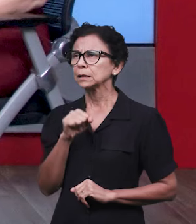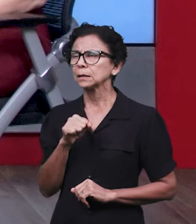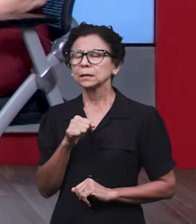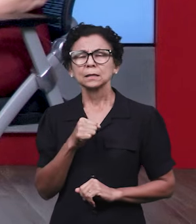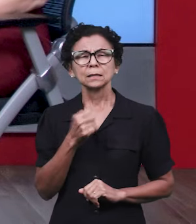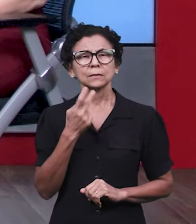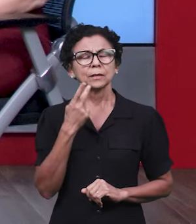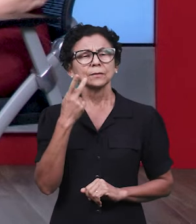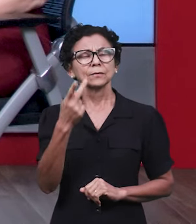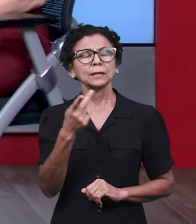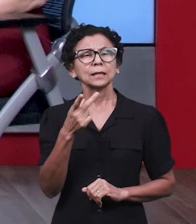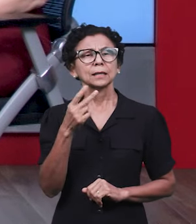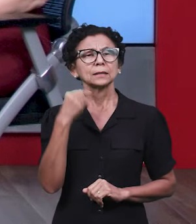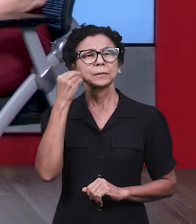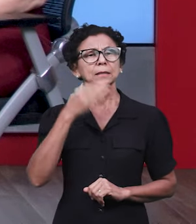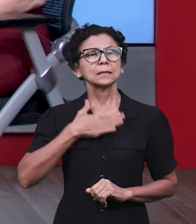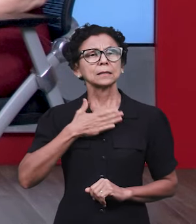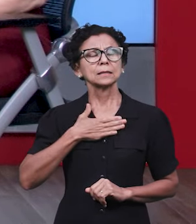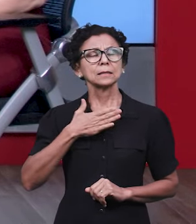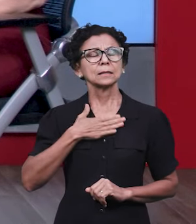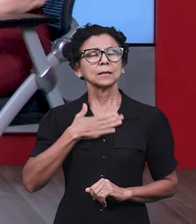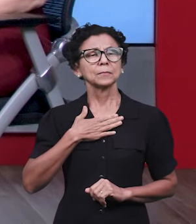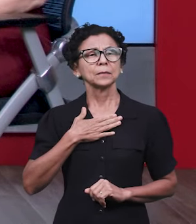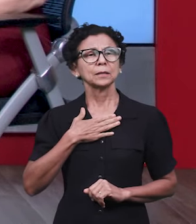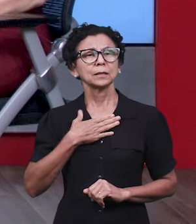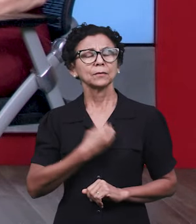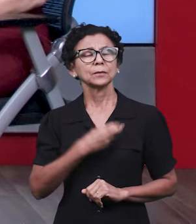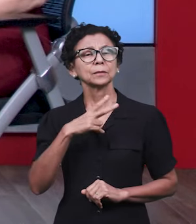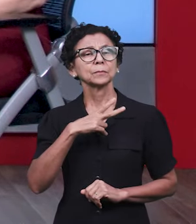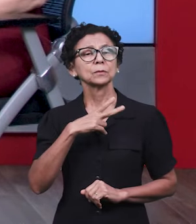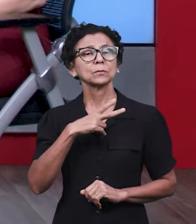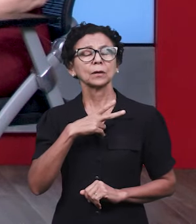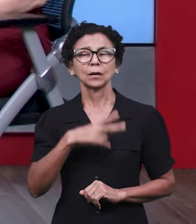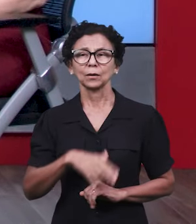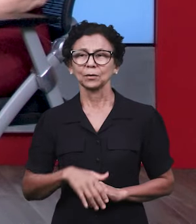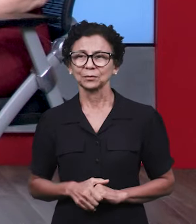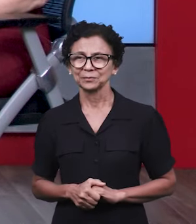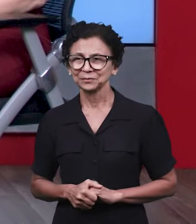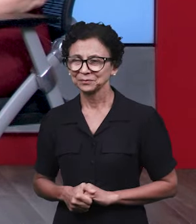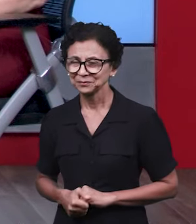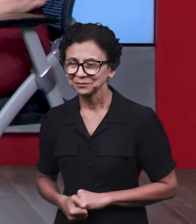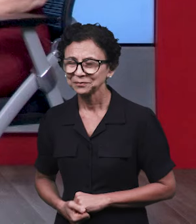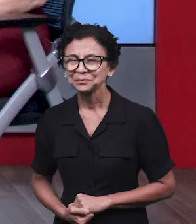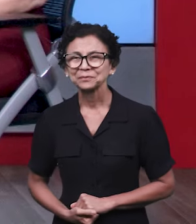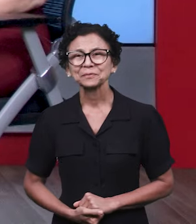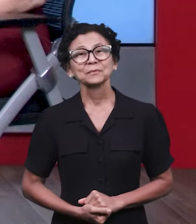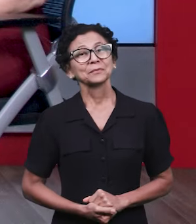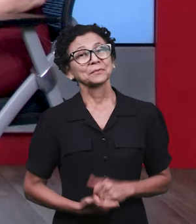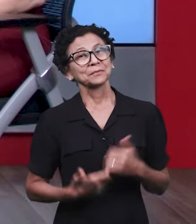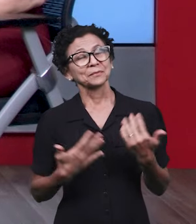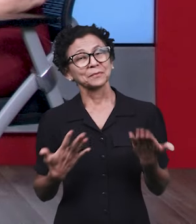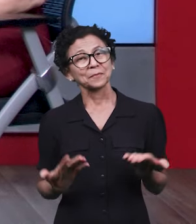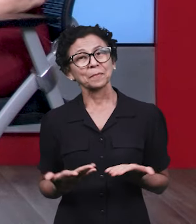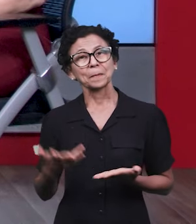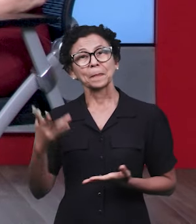foi apenas uma ação de um pai e de uma mãe, mas a ação de um Deus que olhou para ele e disse assim: o seu lugar é dentro da